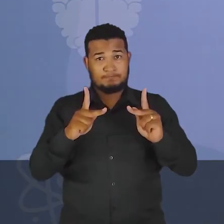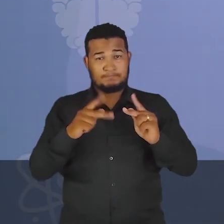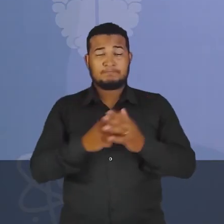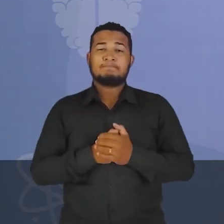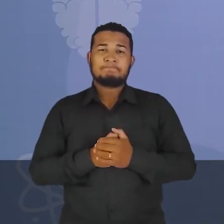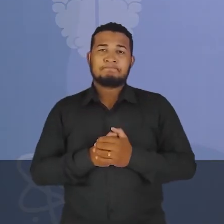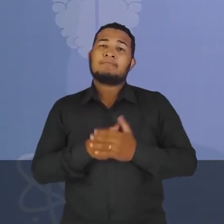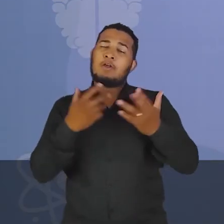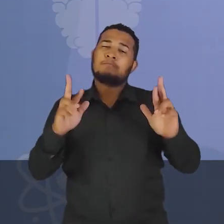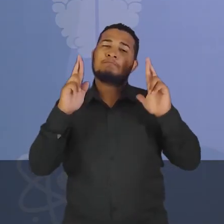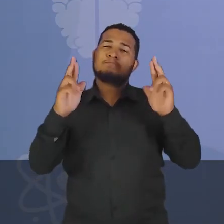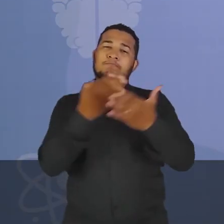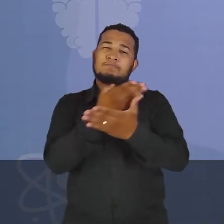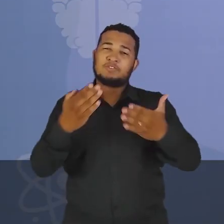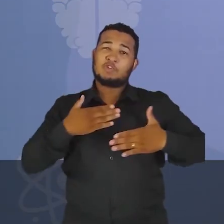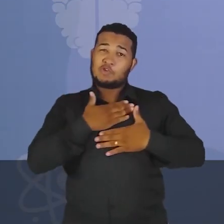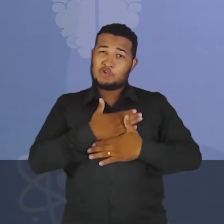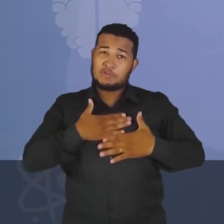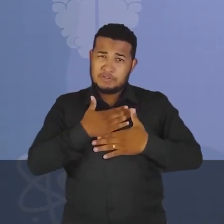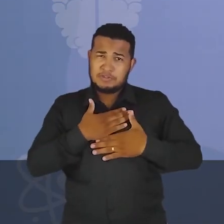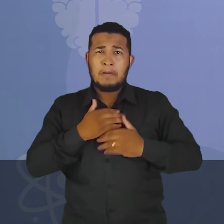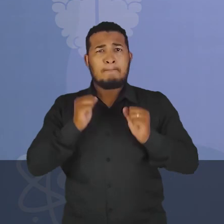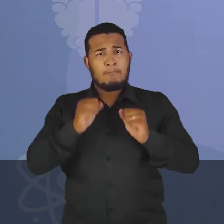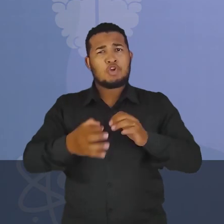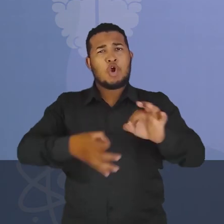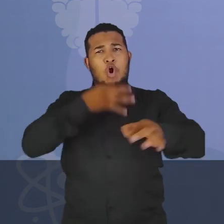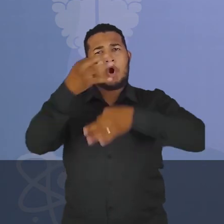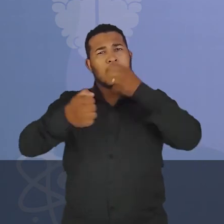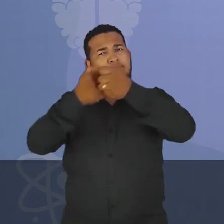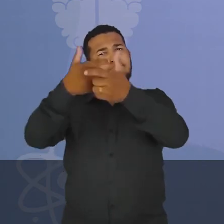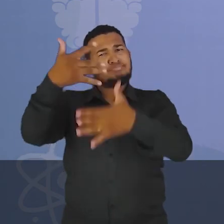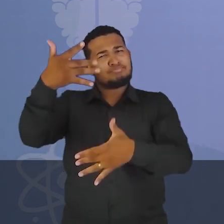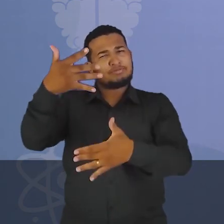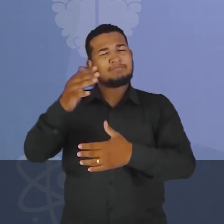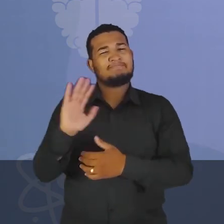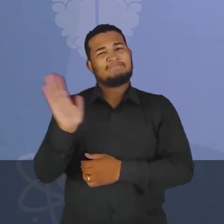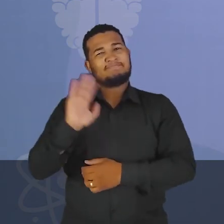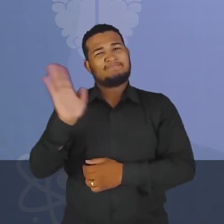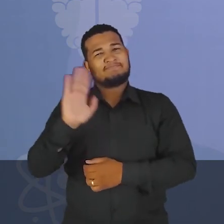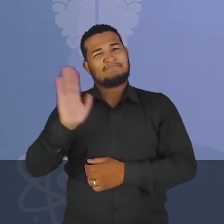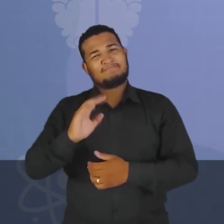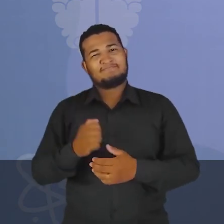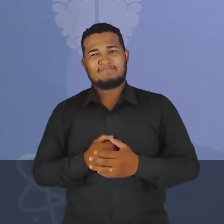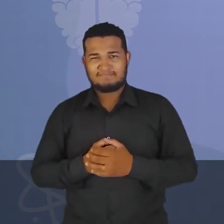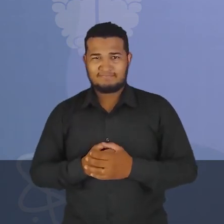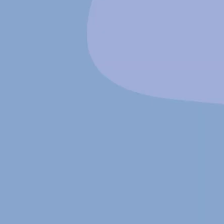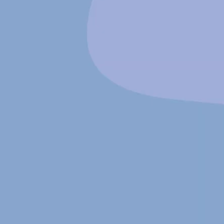Bom, gente, espero que vocês tenham gostado, participem, comentem e até a próxima aula.